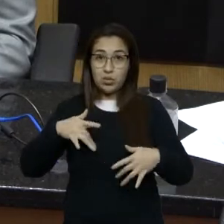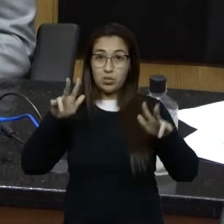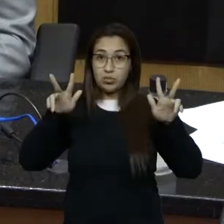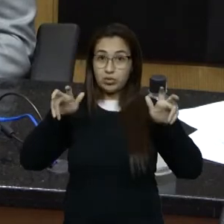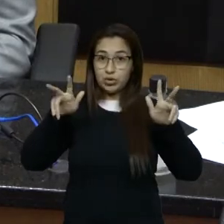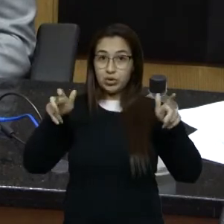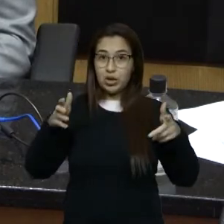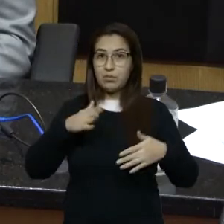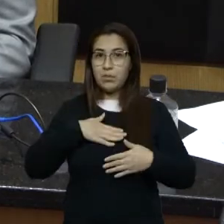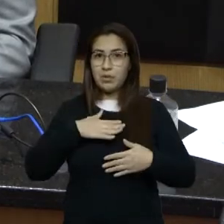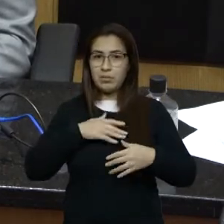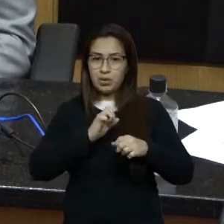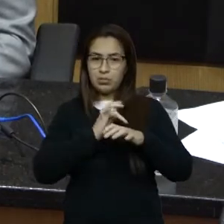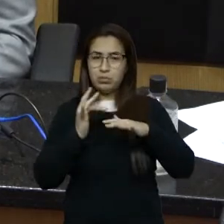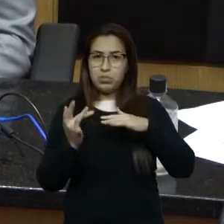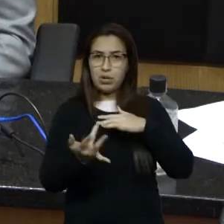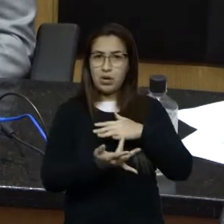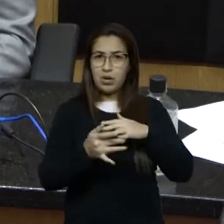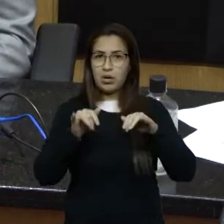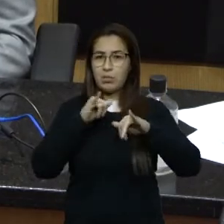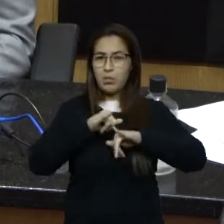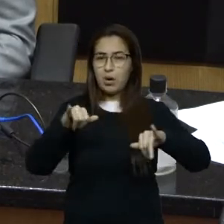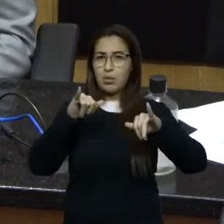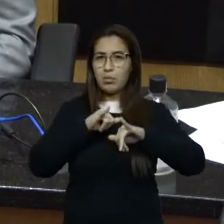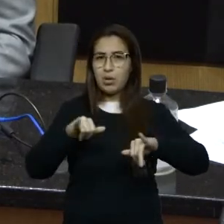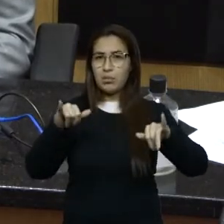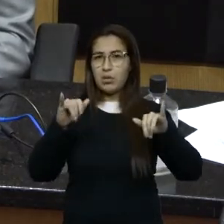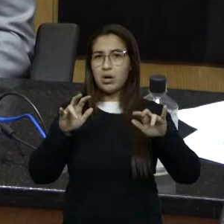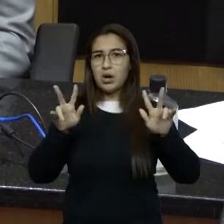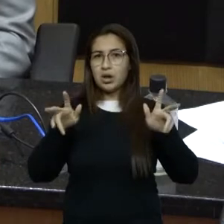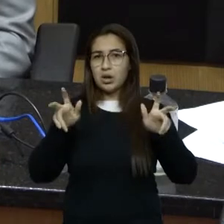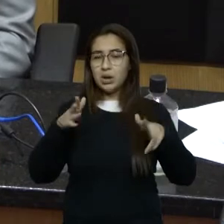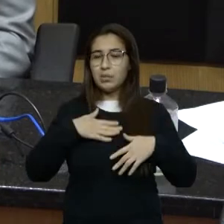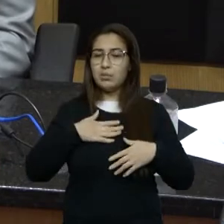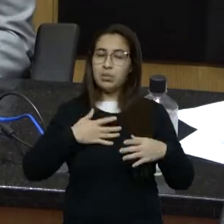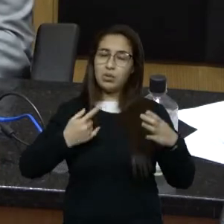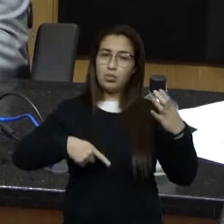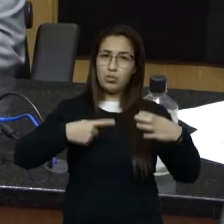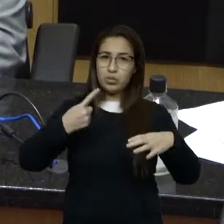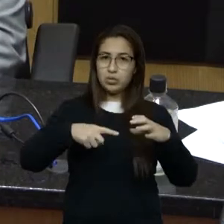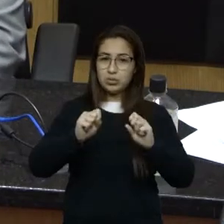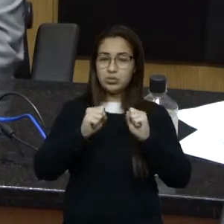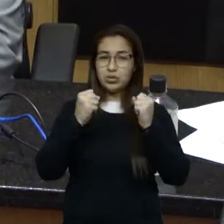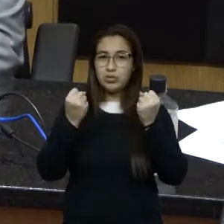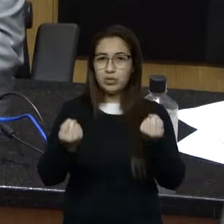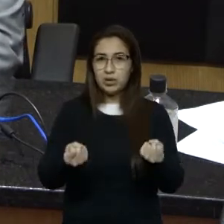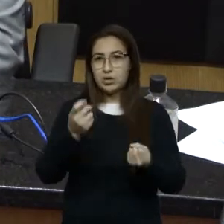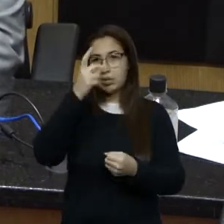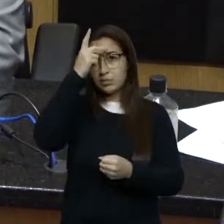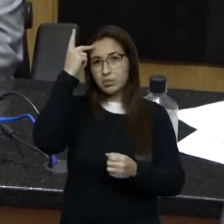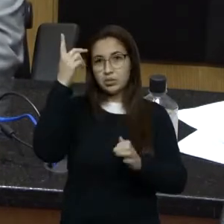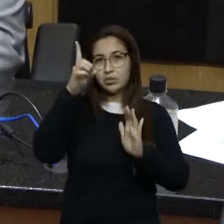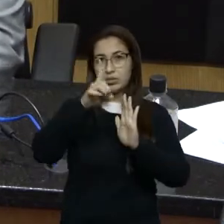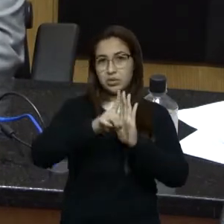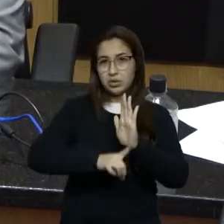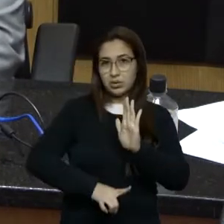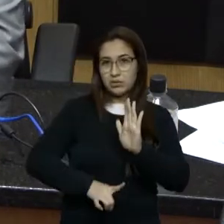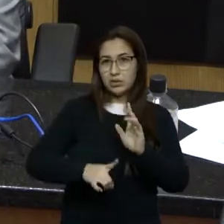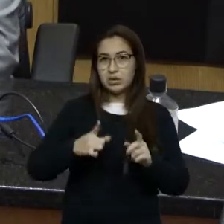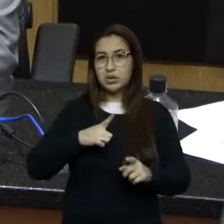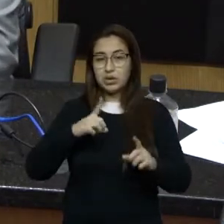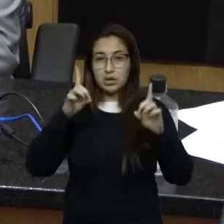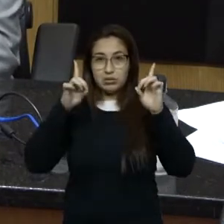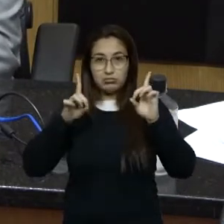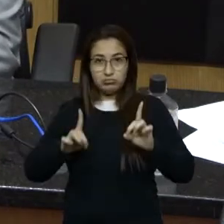eu divulgo assuntos a minha comissão de defesa dos direitos da pessoa com deficiência